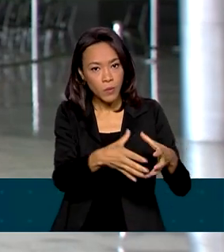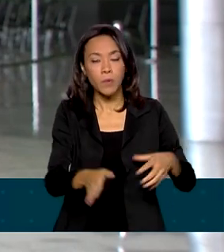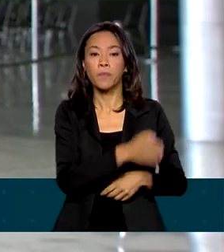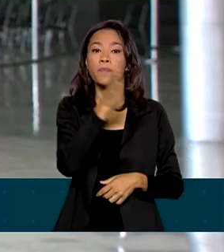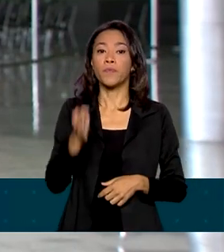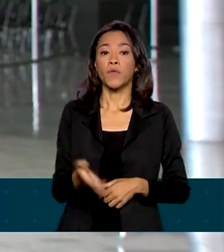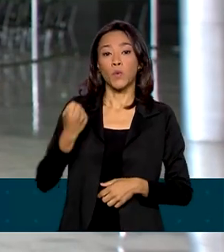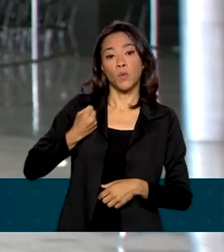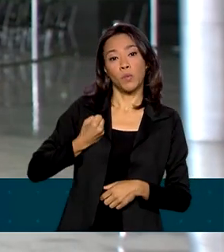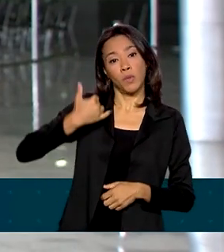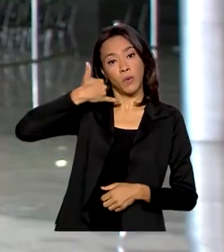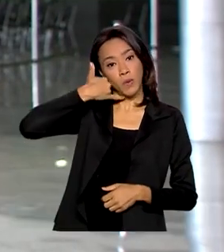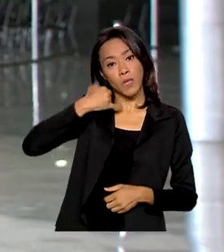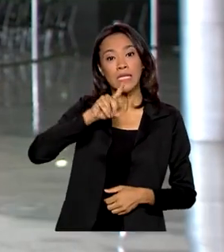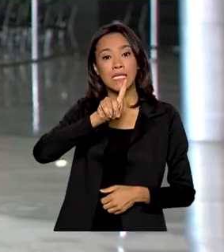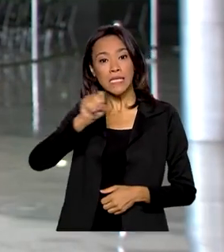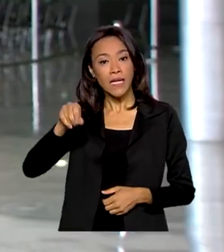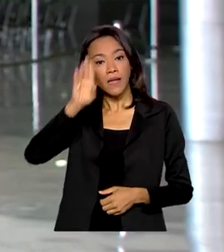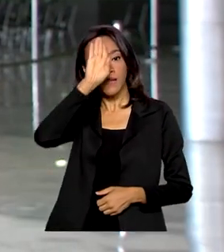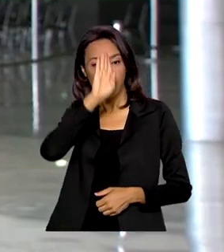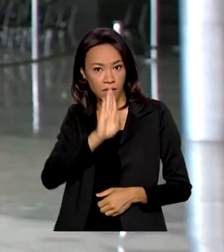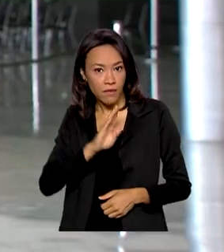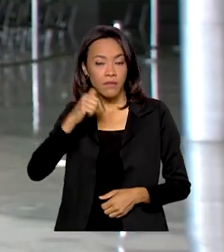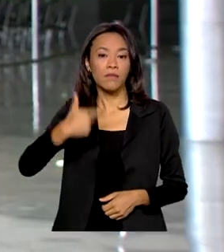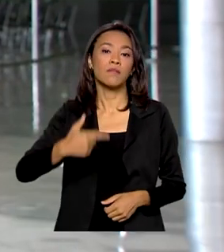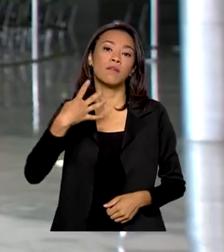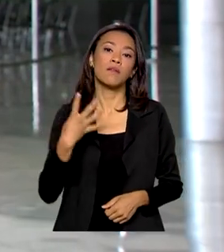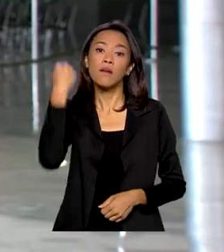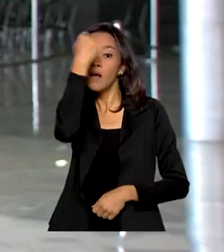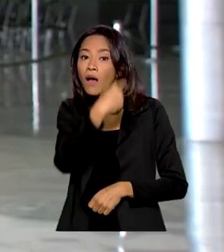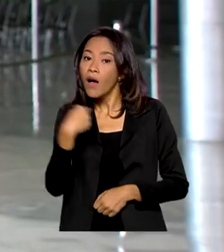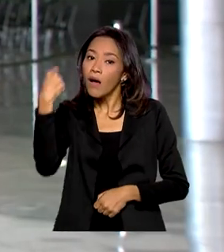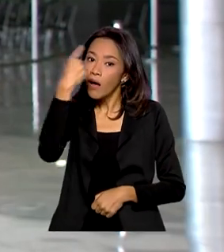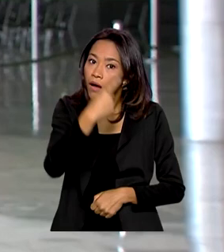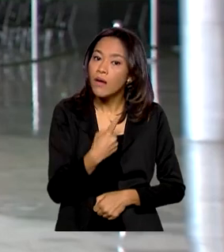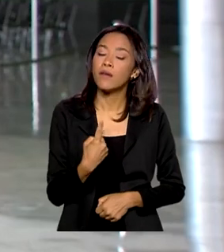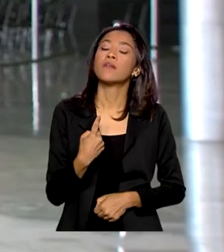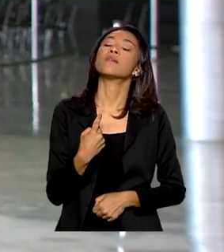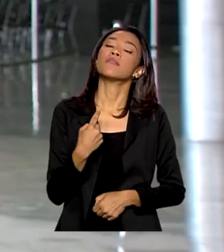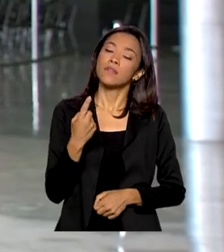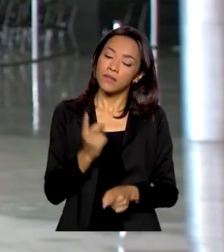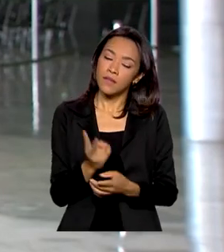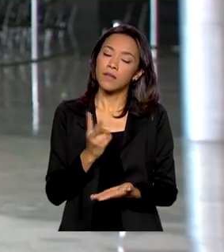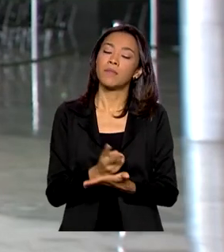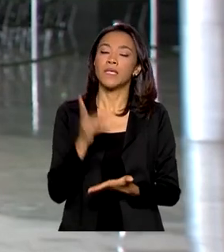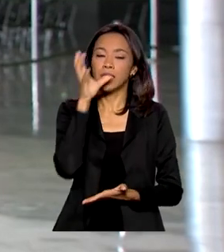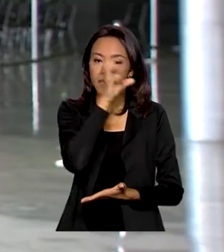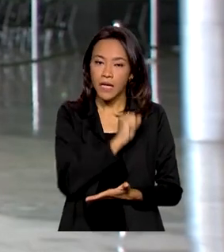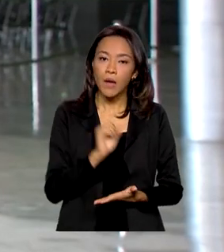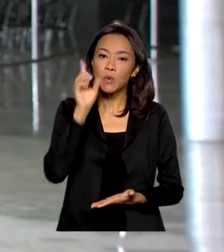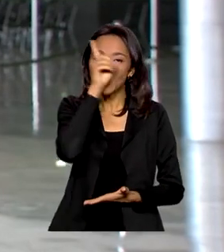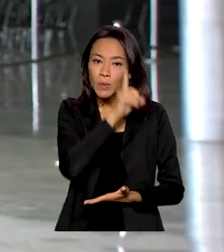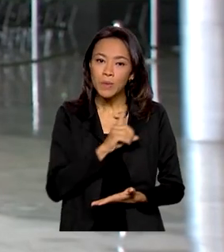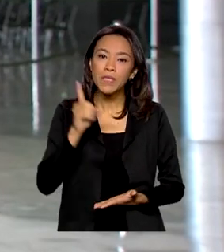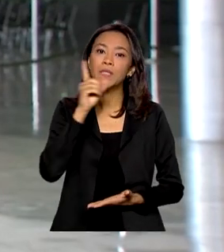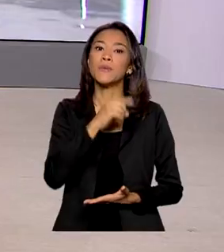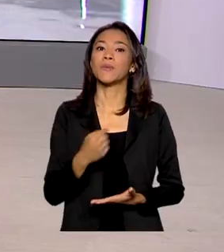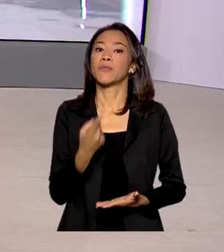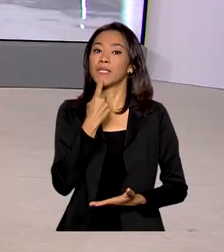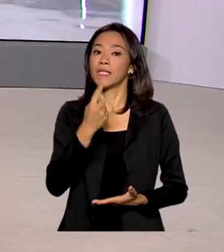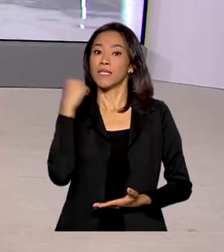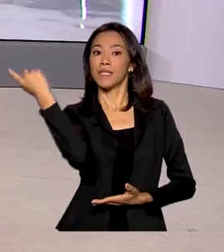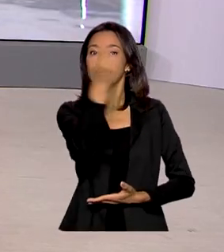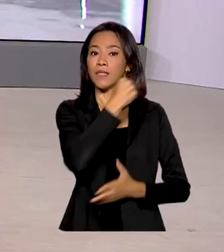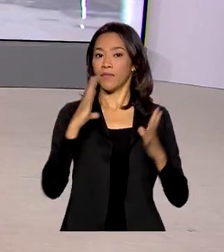lembrando que ele é um serviço gratuito, que funciona 24 horas por dia, incluindo sábados, domingos e feriados. Renata.